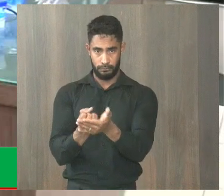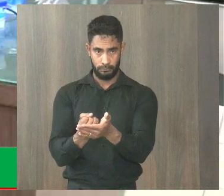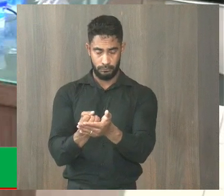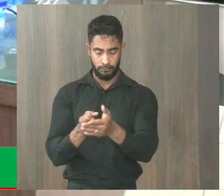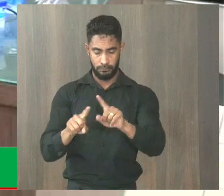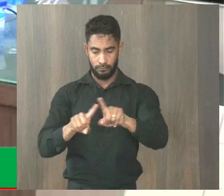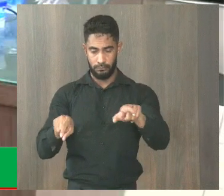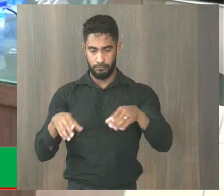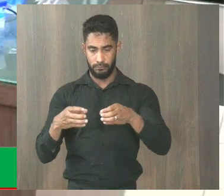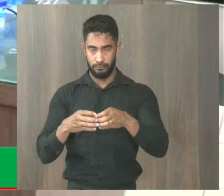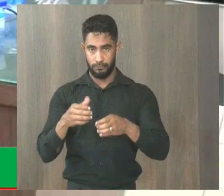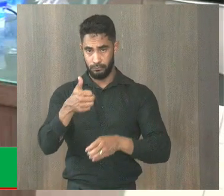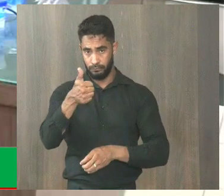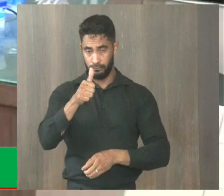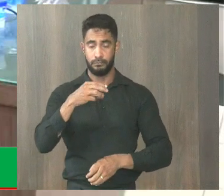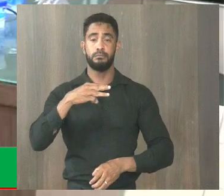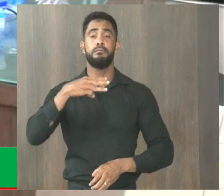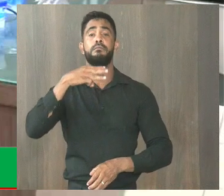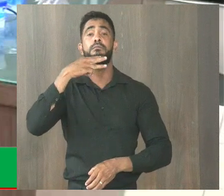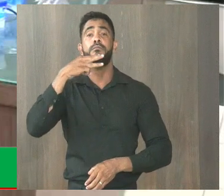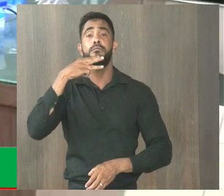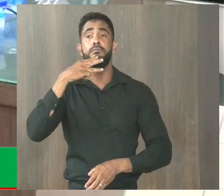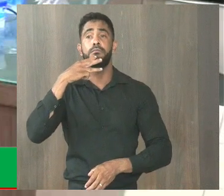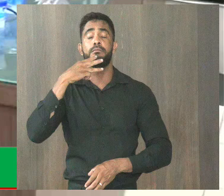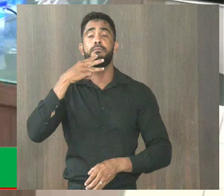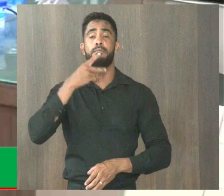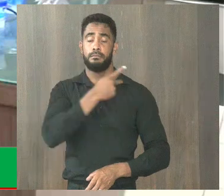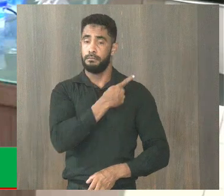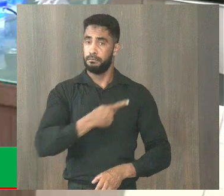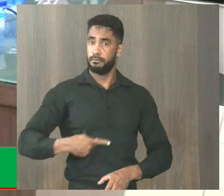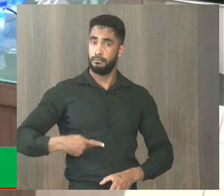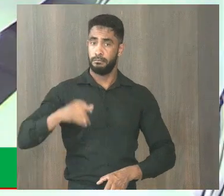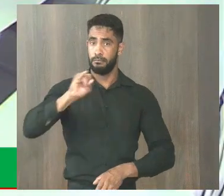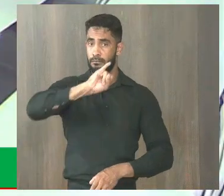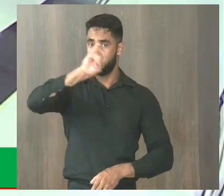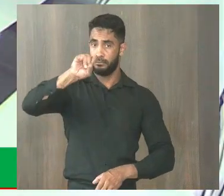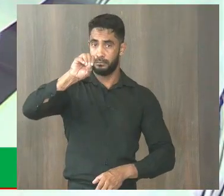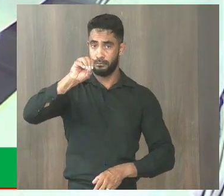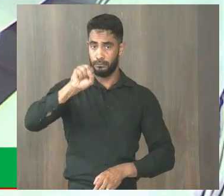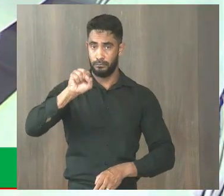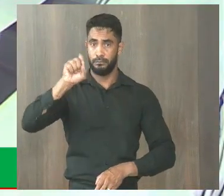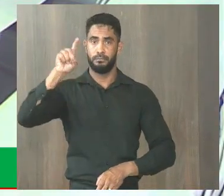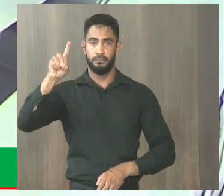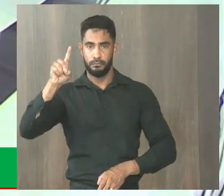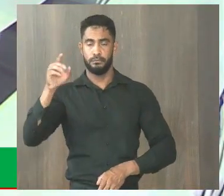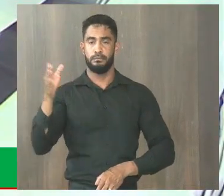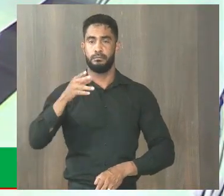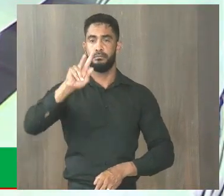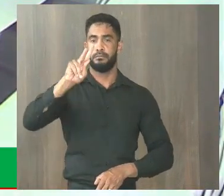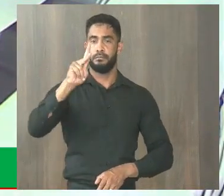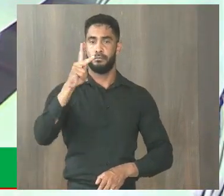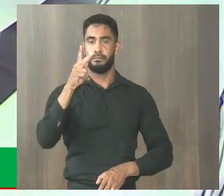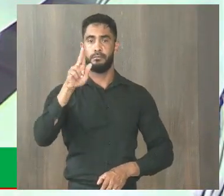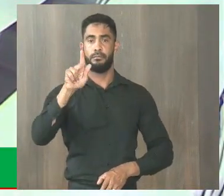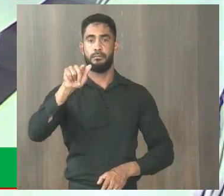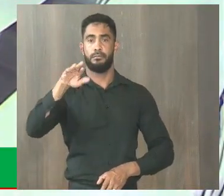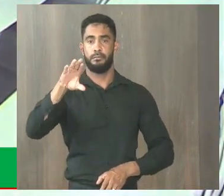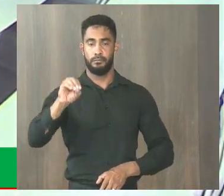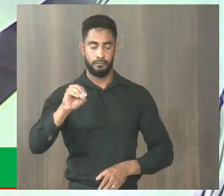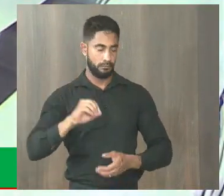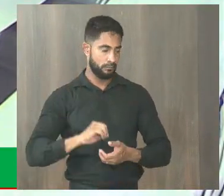11 de março de 2024, presidente relator José Tarcísio Mendes, membro João Pereira da Silva e membro Hugo Leonardo Dias Caires.